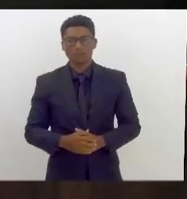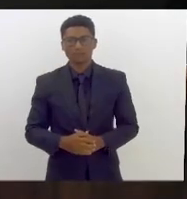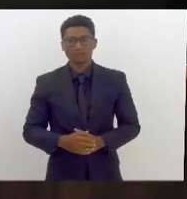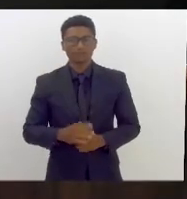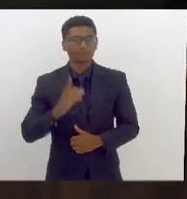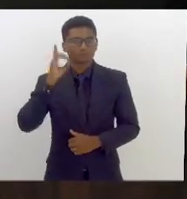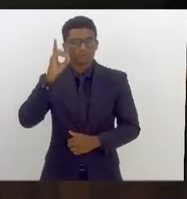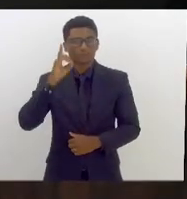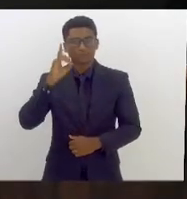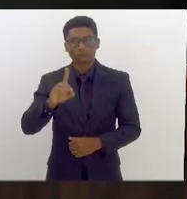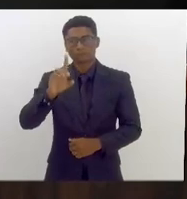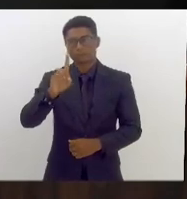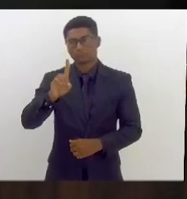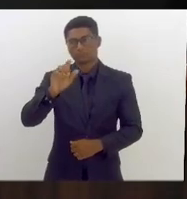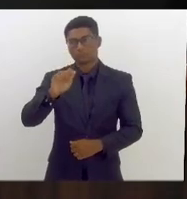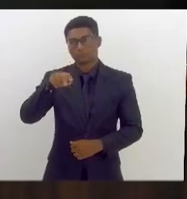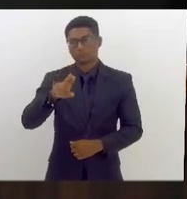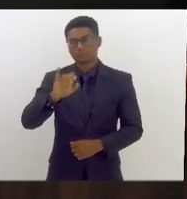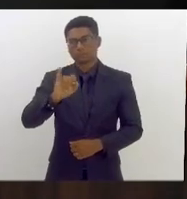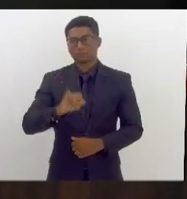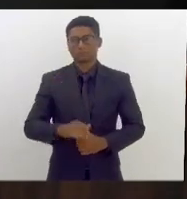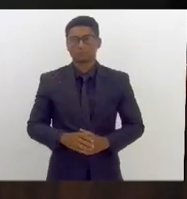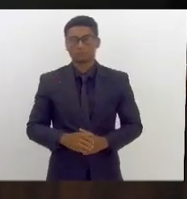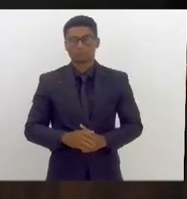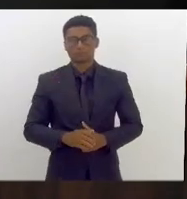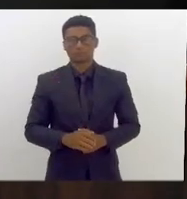Deputada Dani Monteiro.